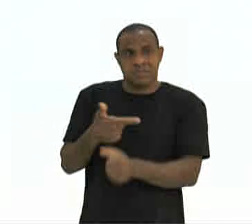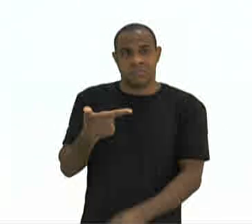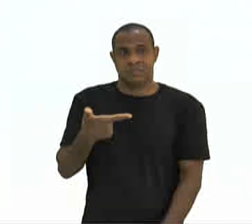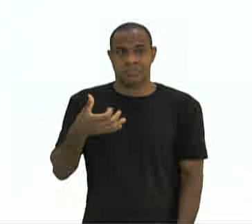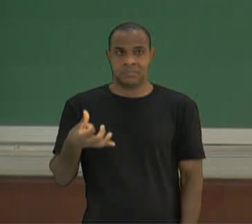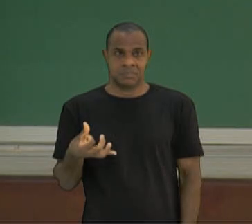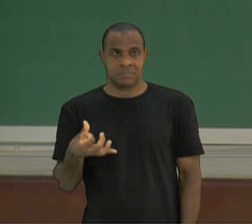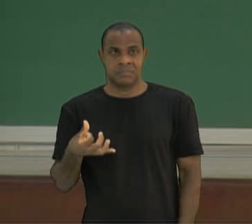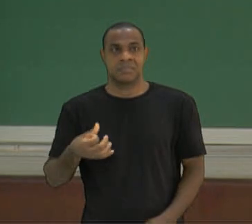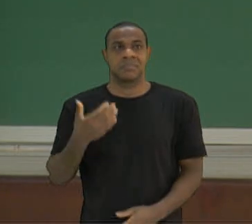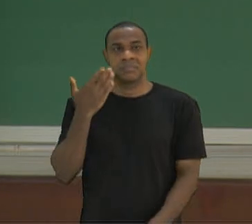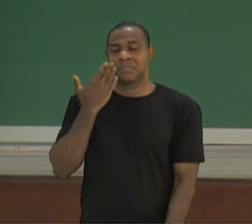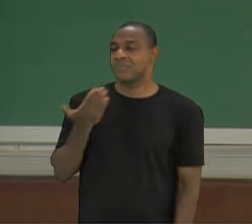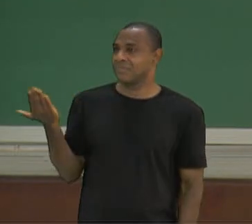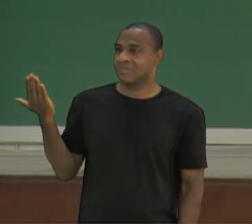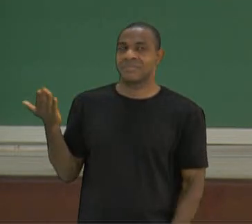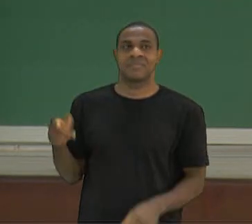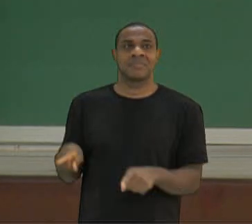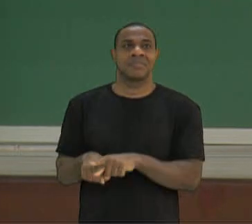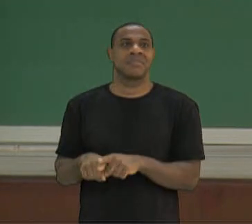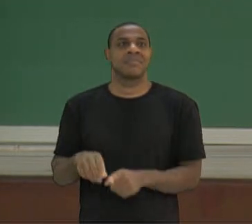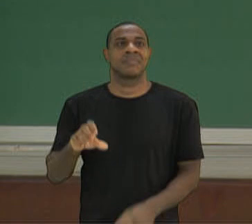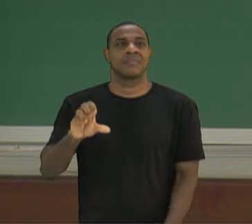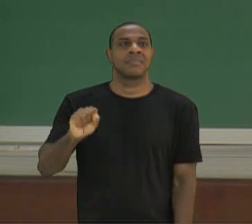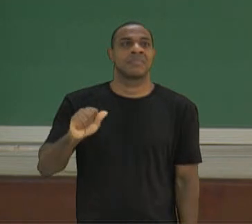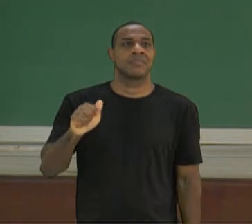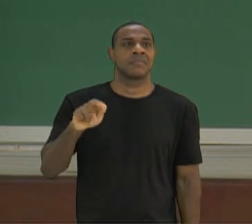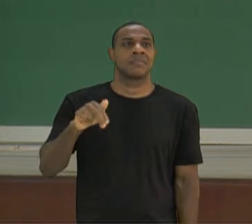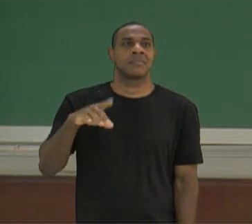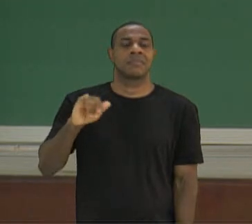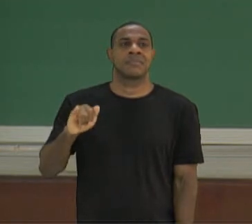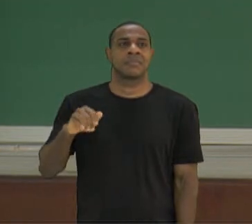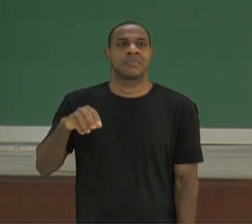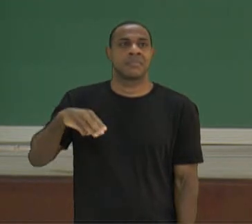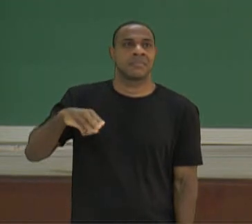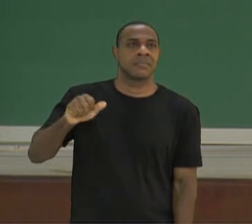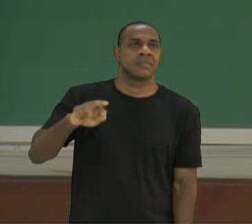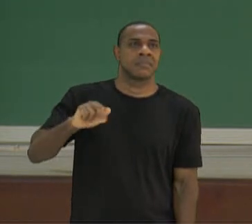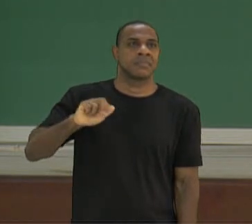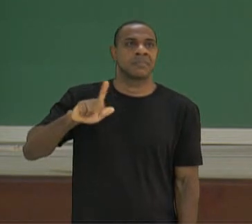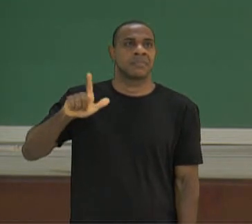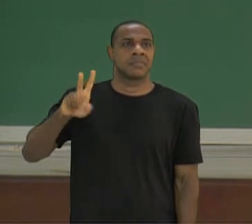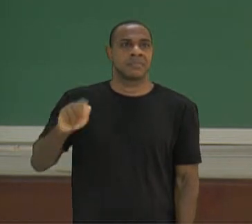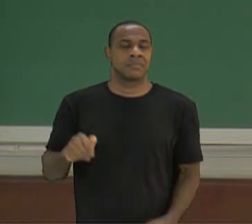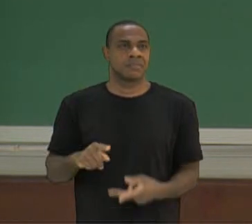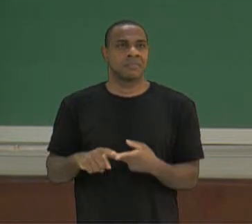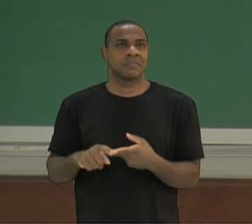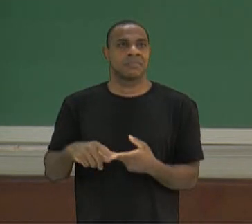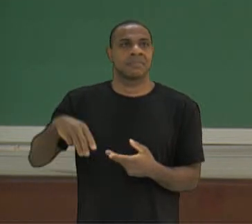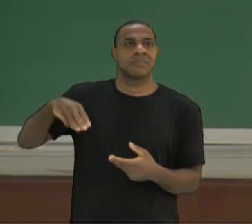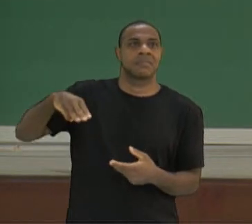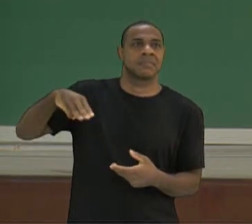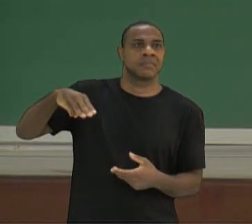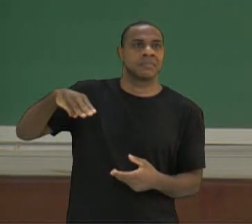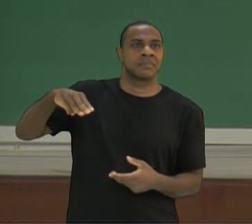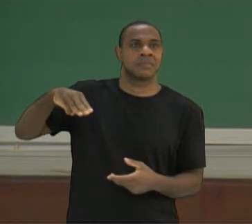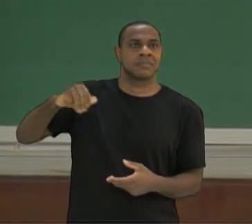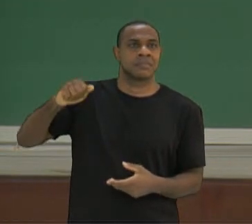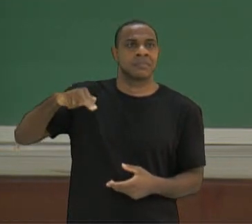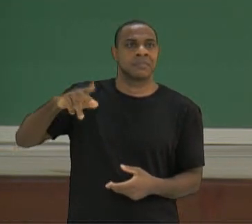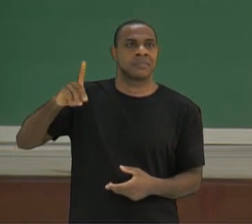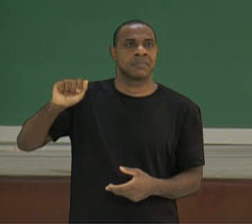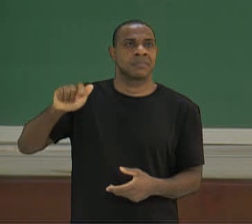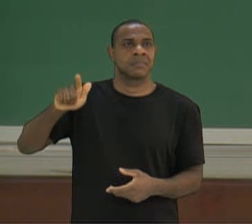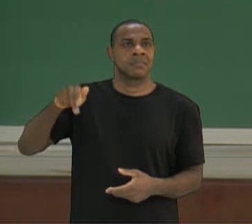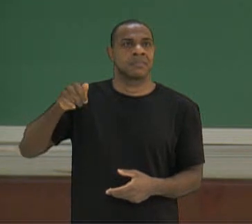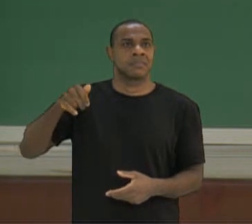26, como por exemplo, Sarandi, Marialva, Mandaguaçu, Doutor Camargo,